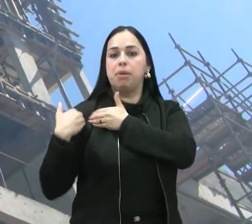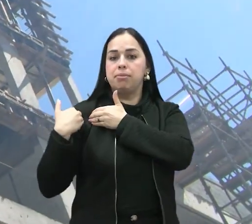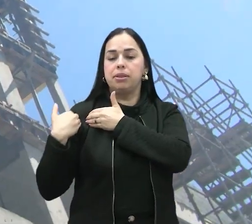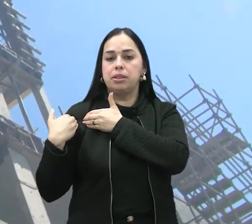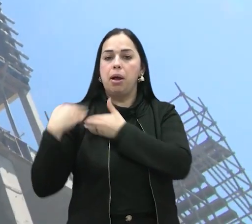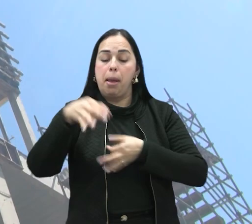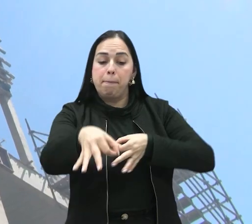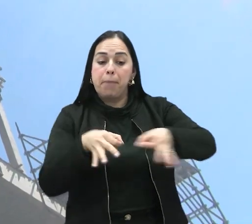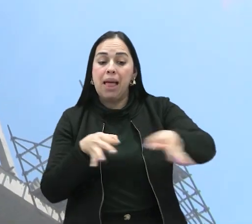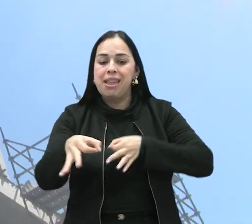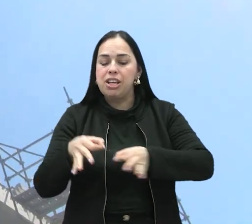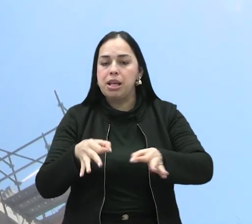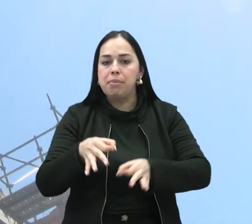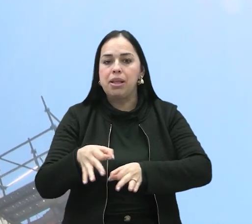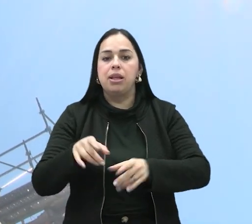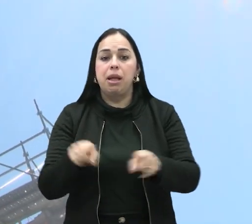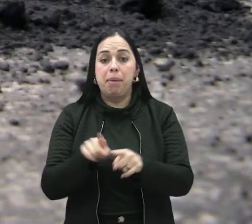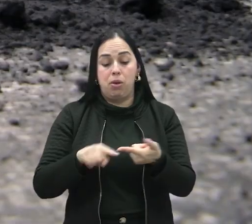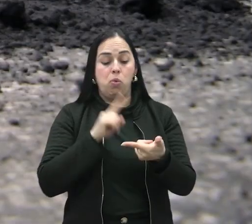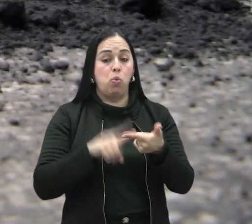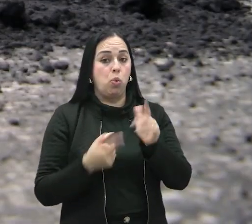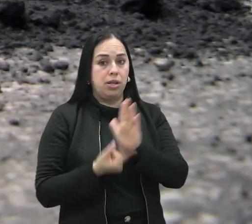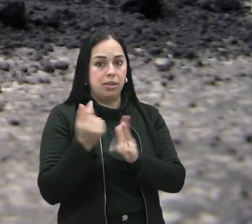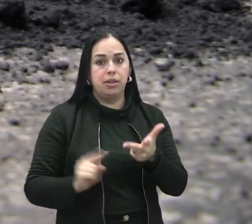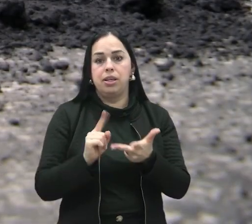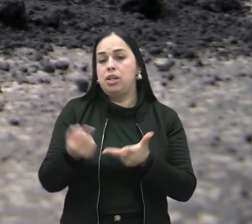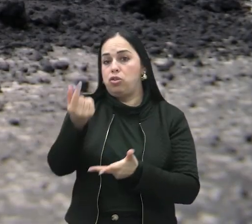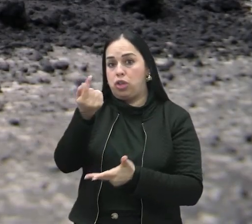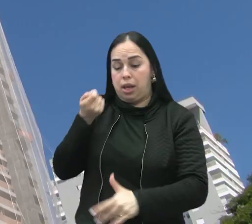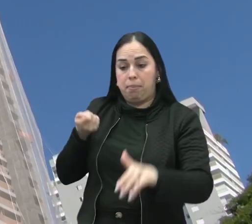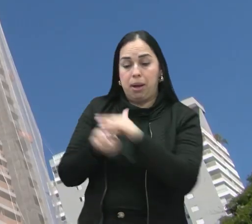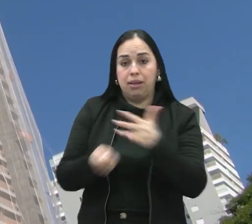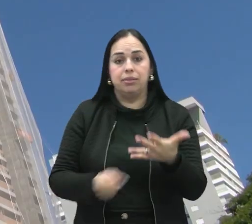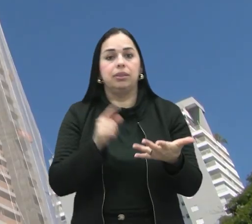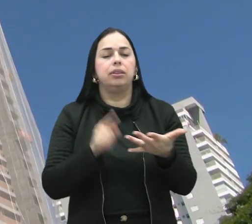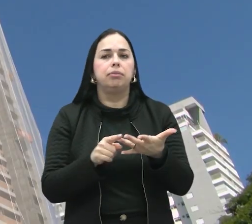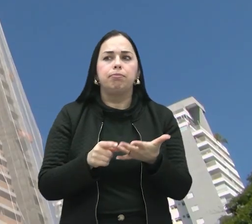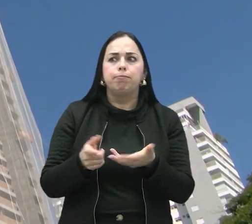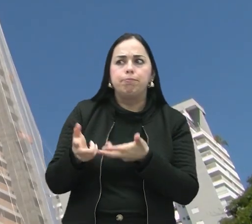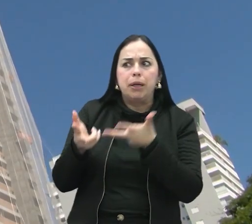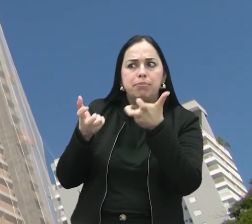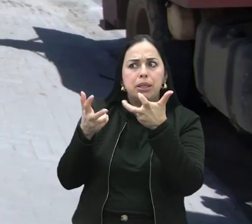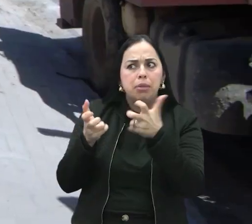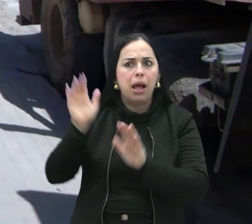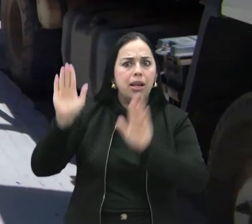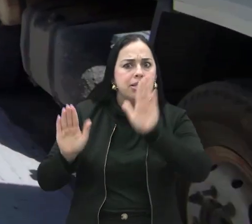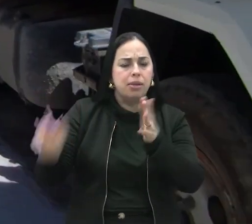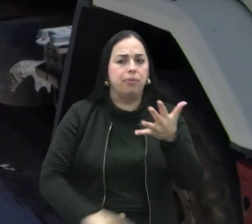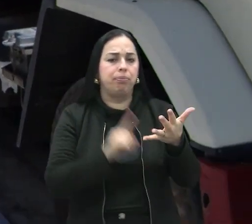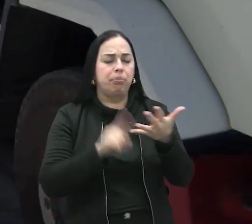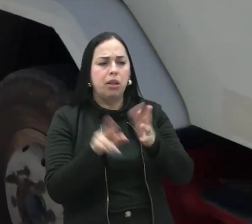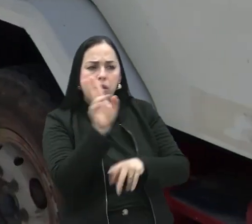pela elaboração de projetos e orçamentos, captação de recursos, acompanhamento de licitação,